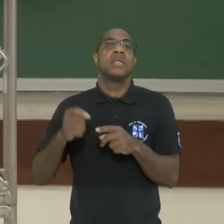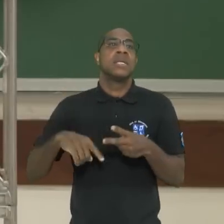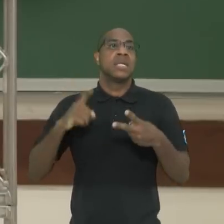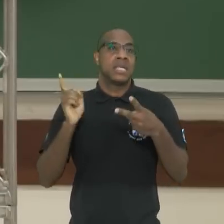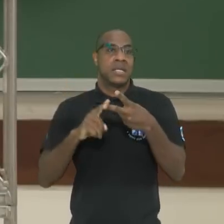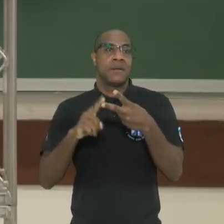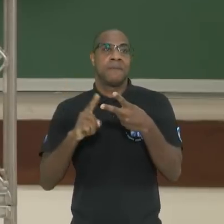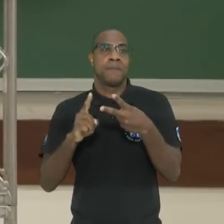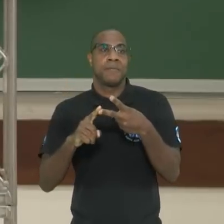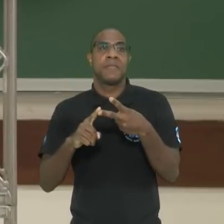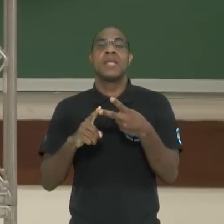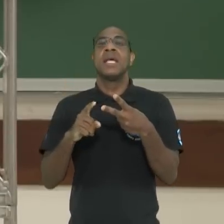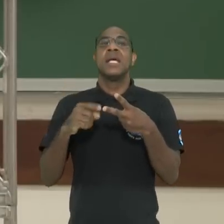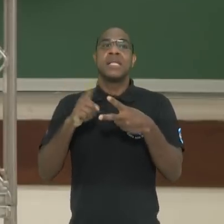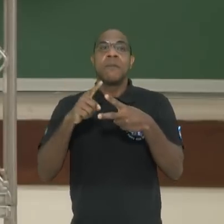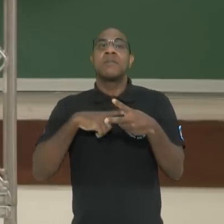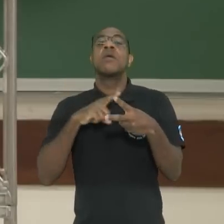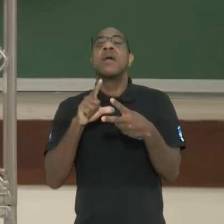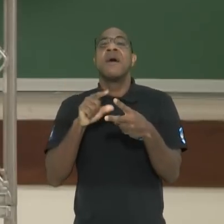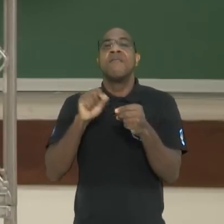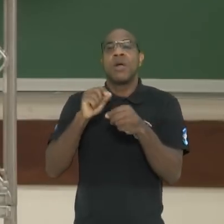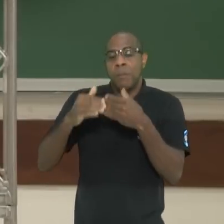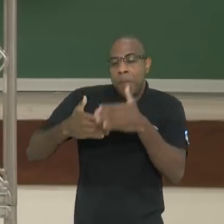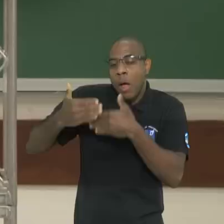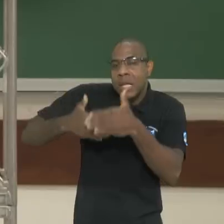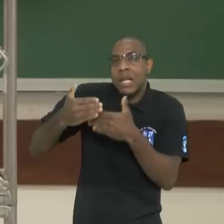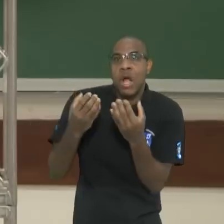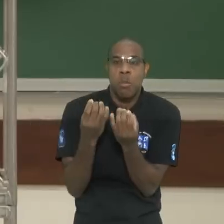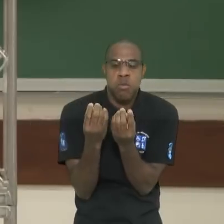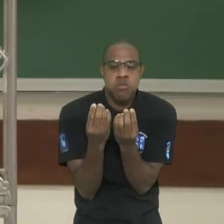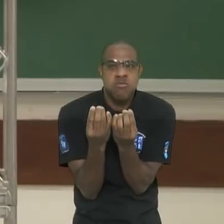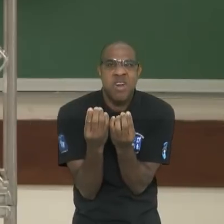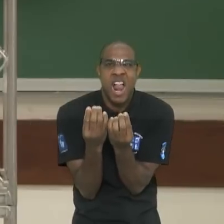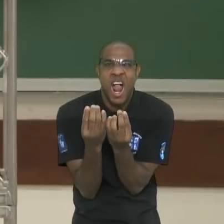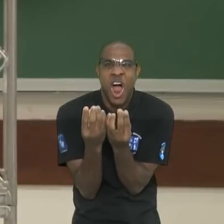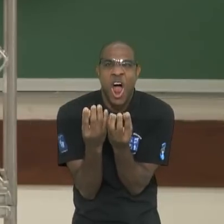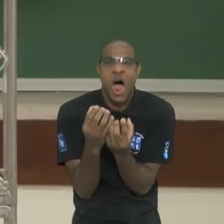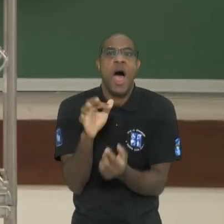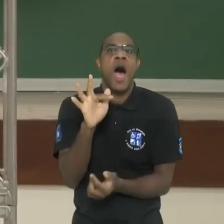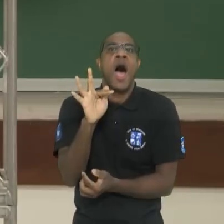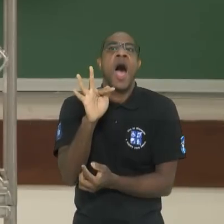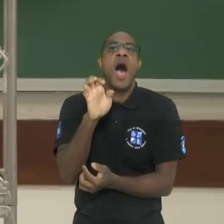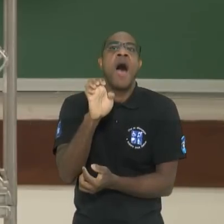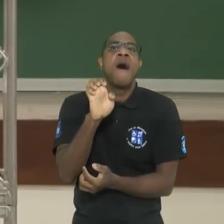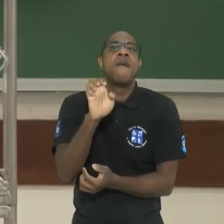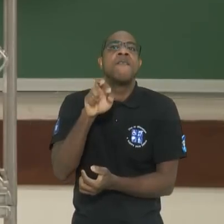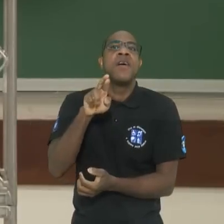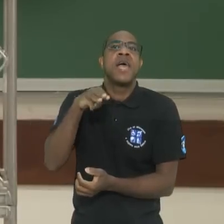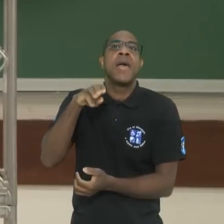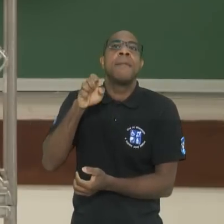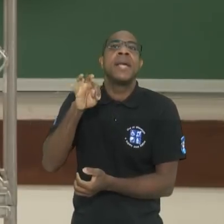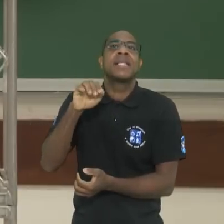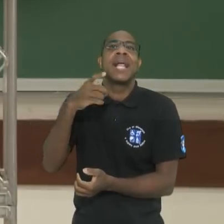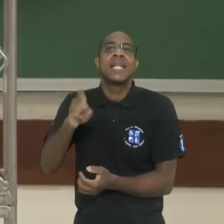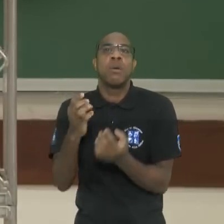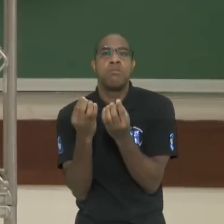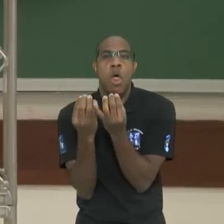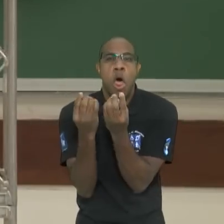fermentação, no qual elas obtêm a energia necessária do próprio açúcar, da própria glicose que ela tem no corpinho